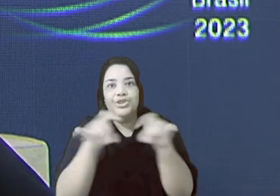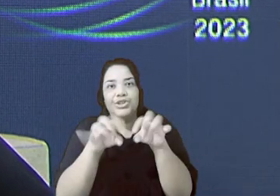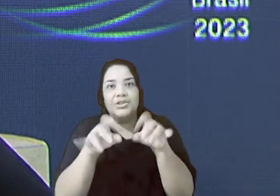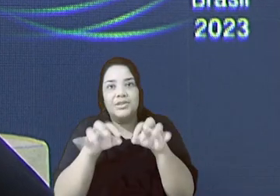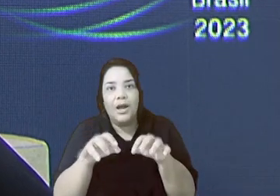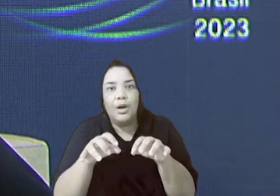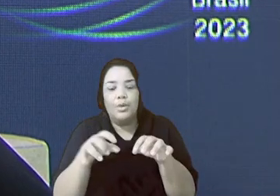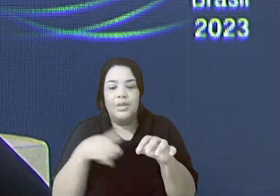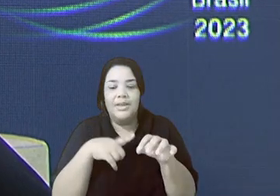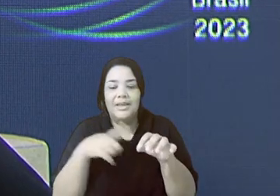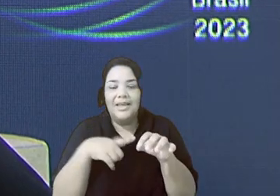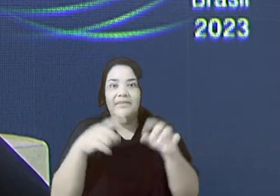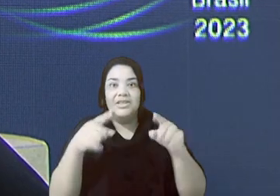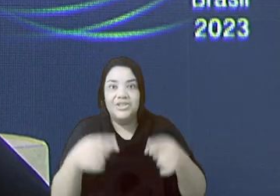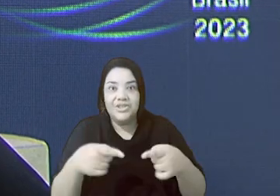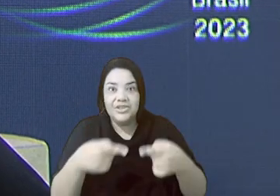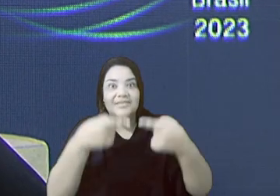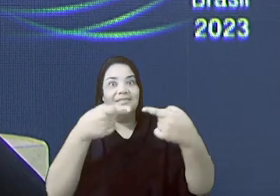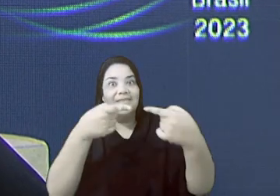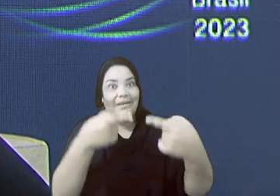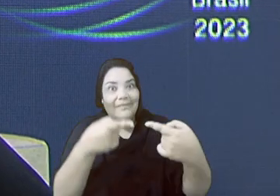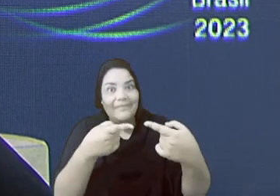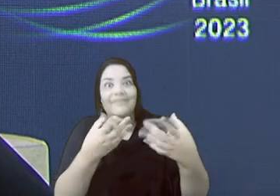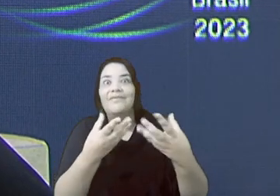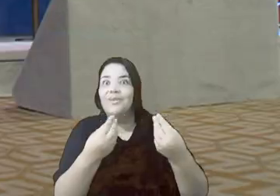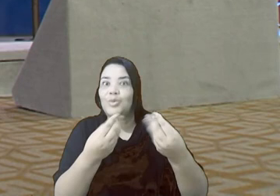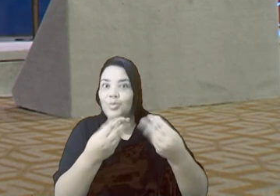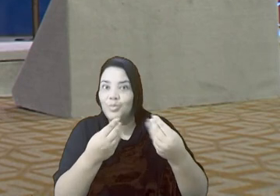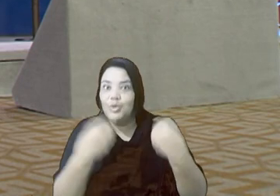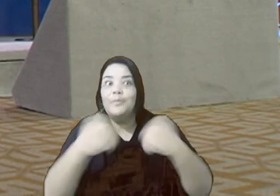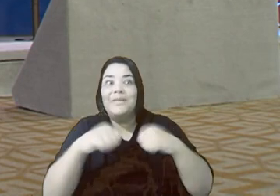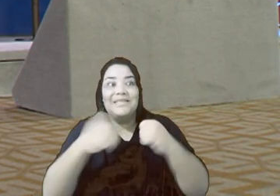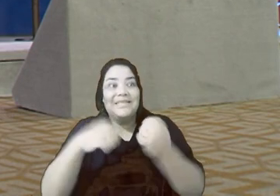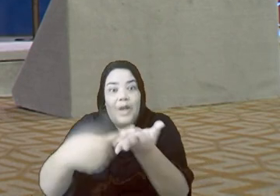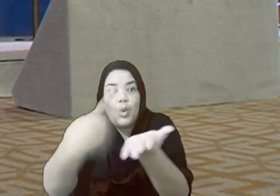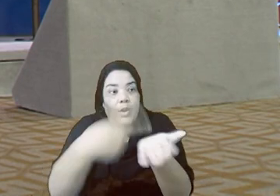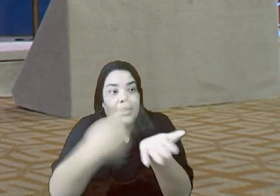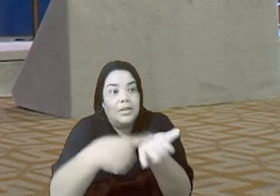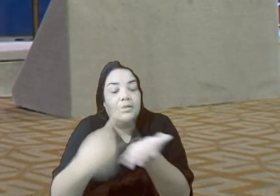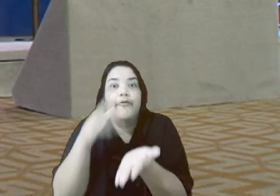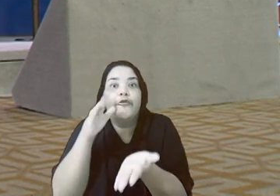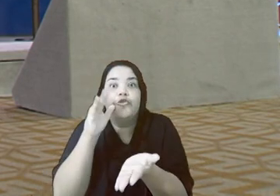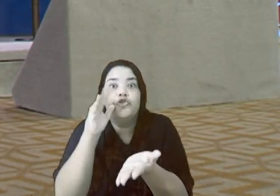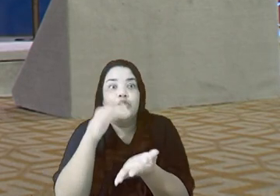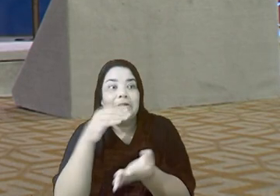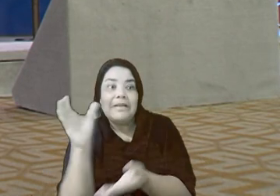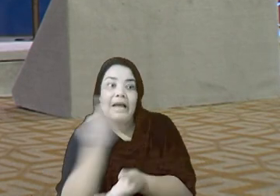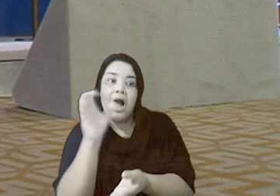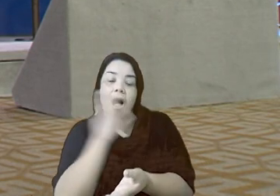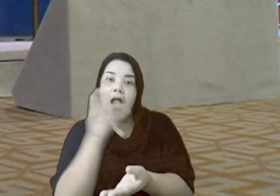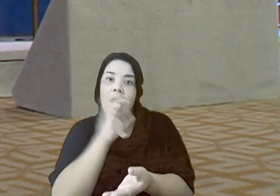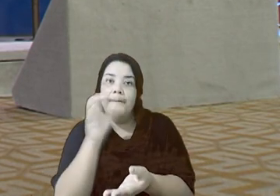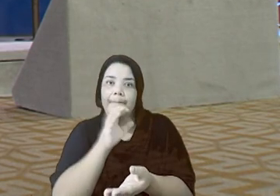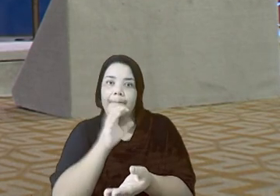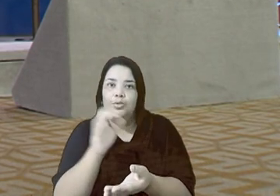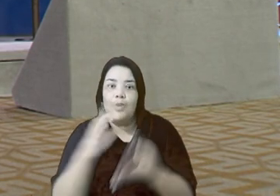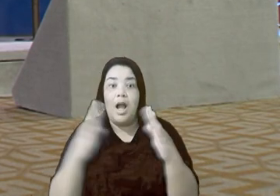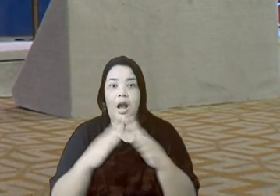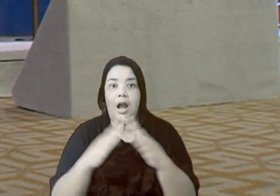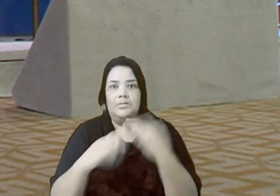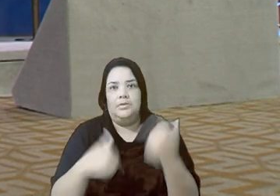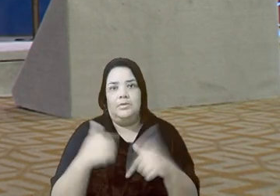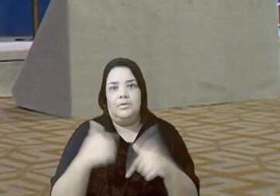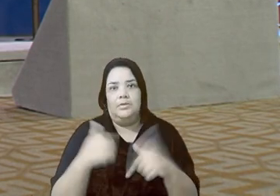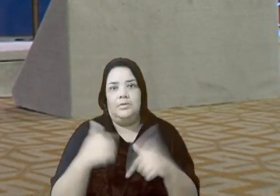dezenas de pessoas para suportar o crescimento da operação todas em casa online né então é uma situação que